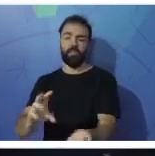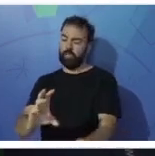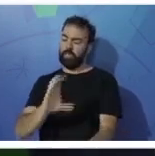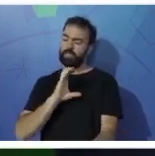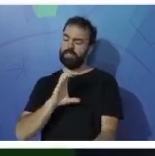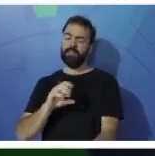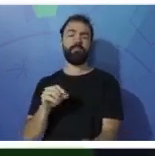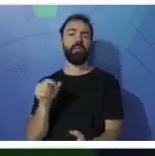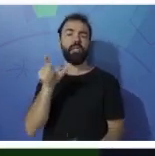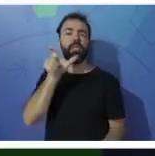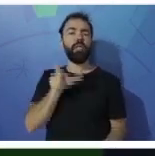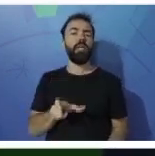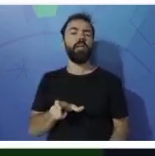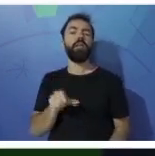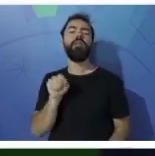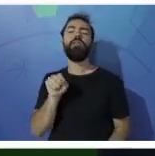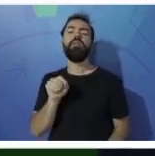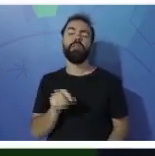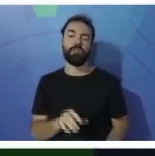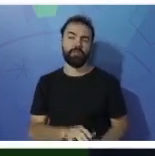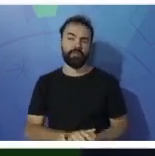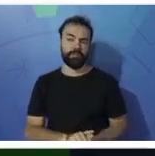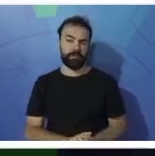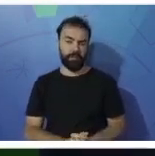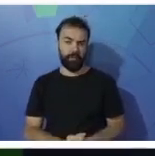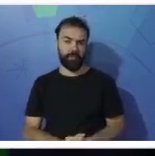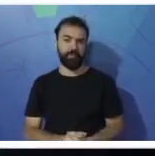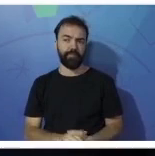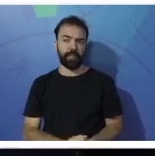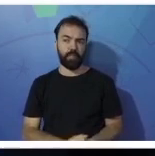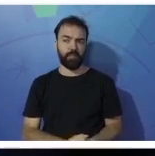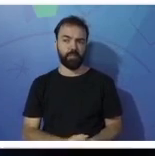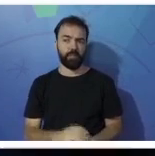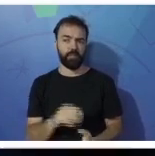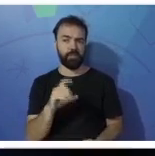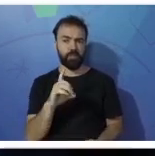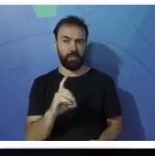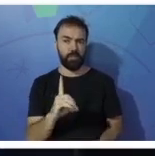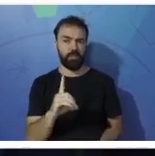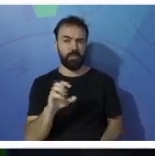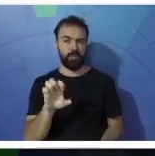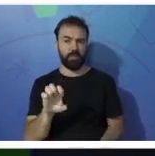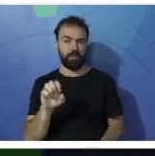Você se lembra o que é destinatário? Nós trabalhamos no envelope, ó.